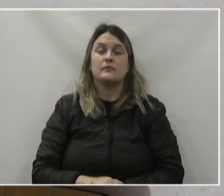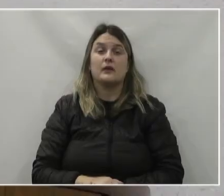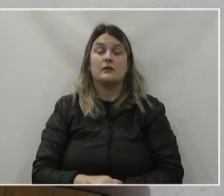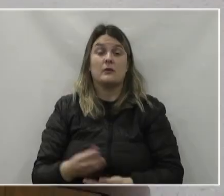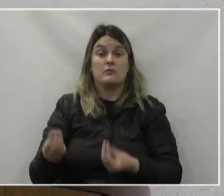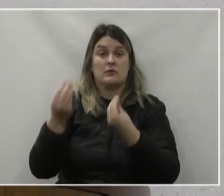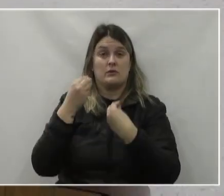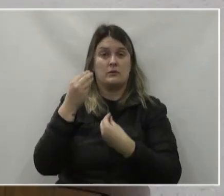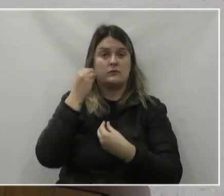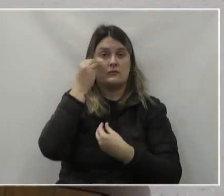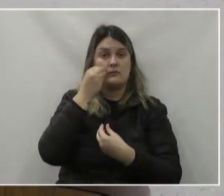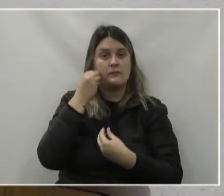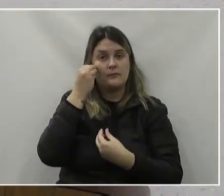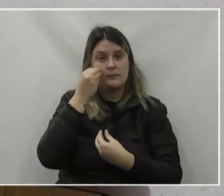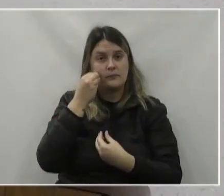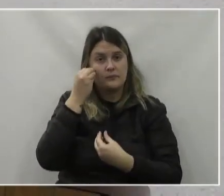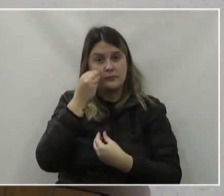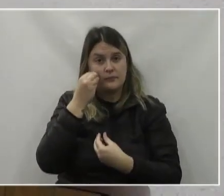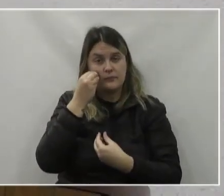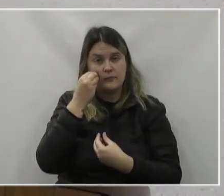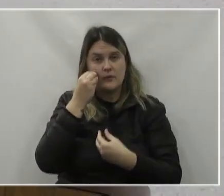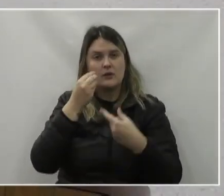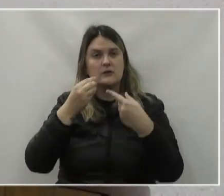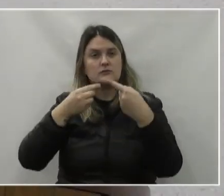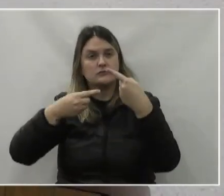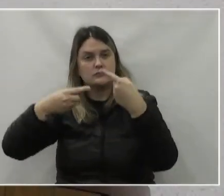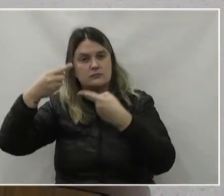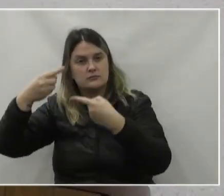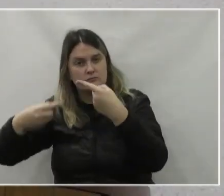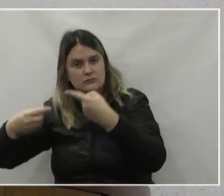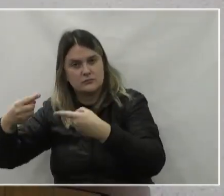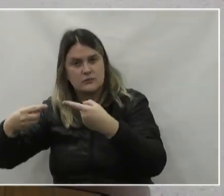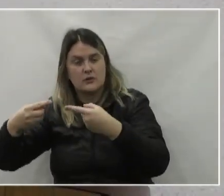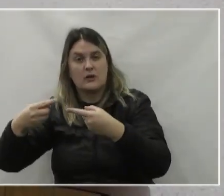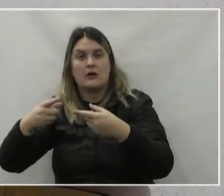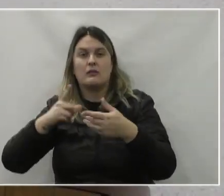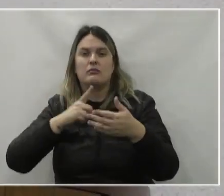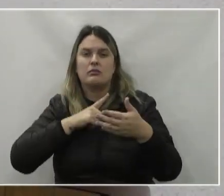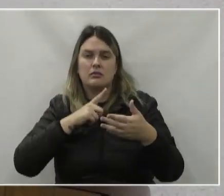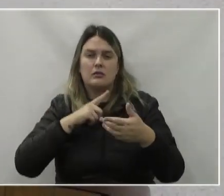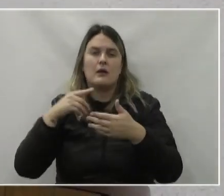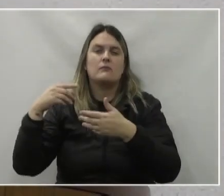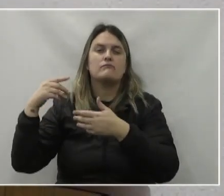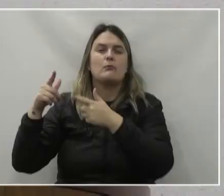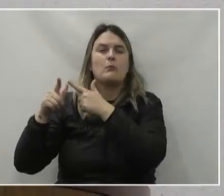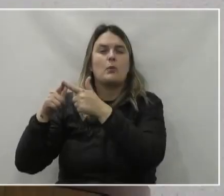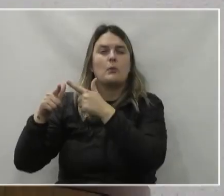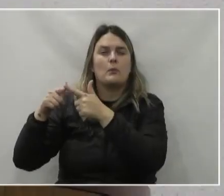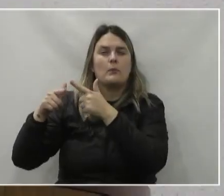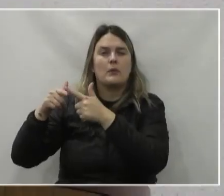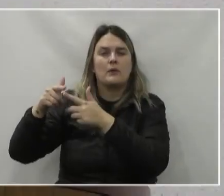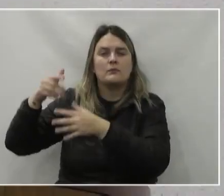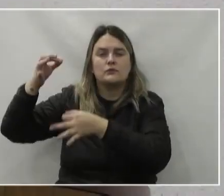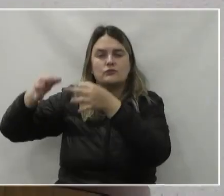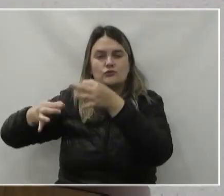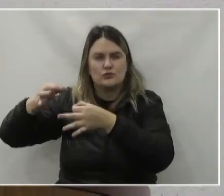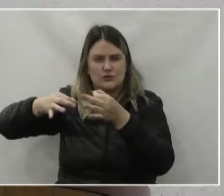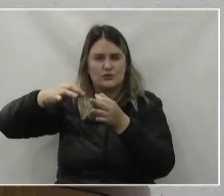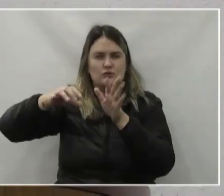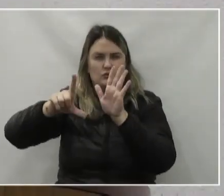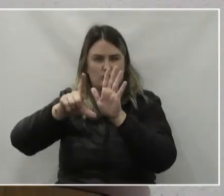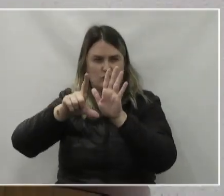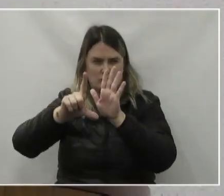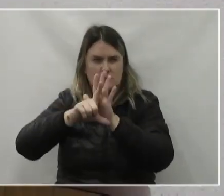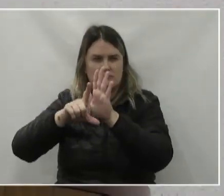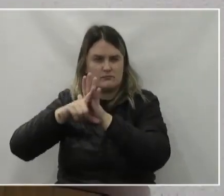Oportunidade essa que se discutiu a celeuma jurídica que vem sendo travada, né?